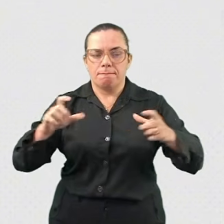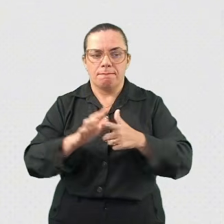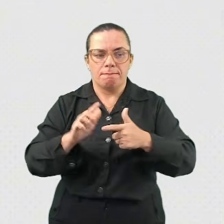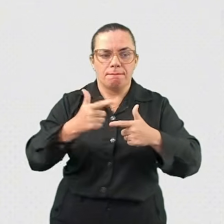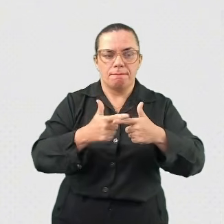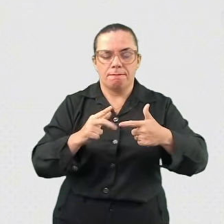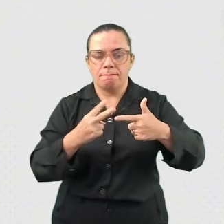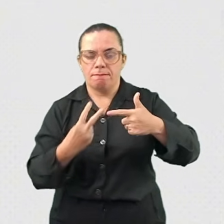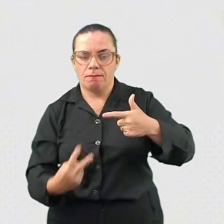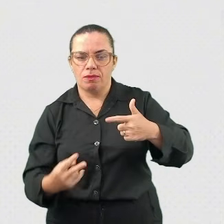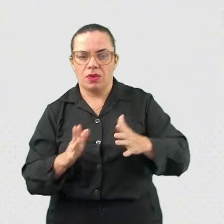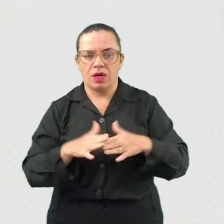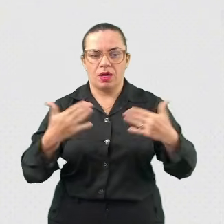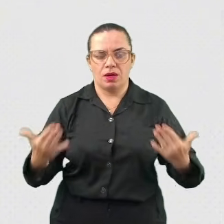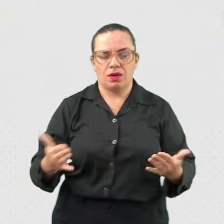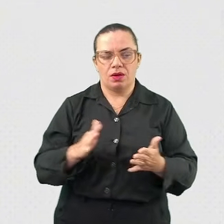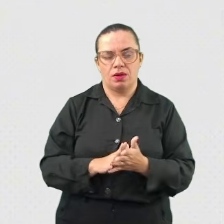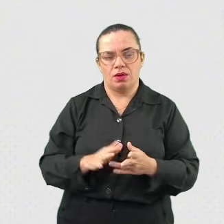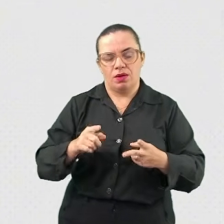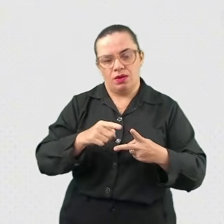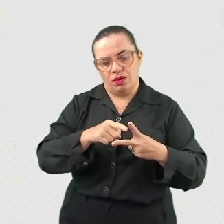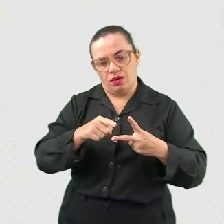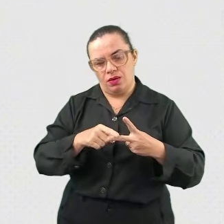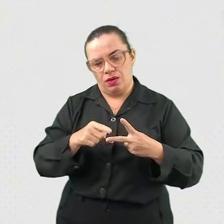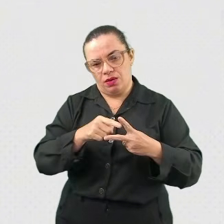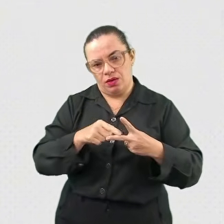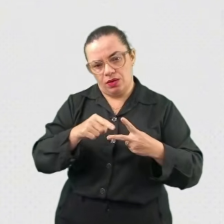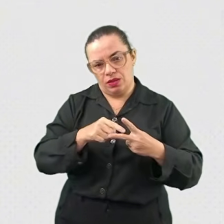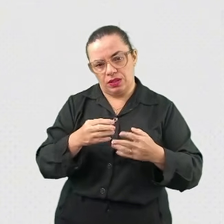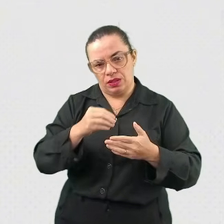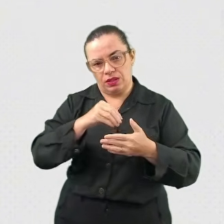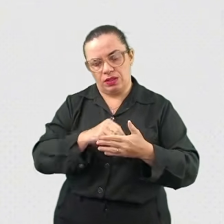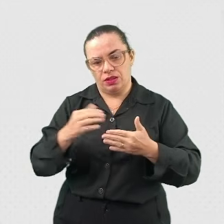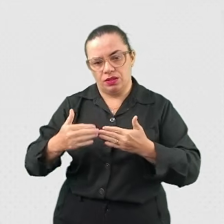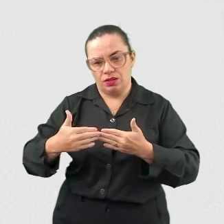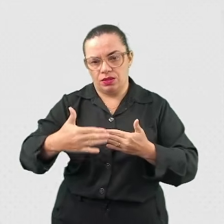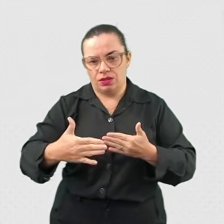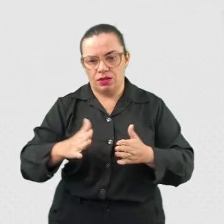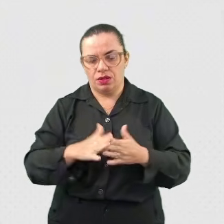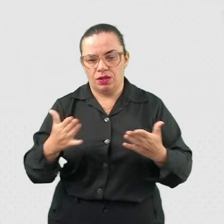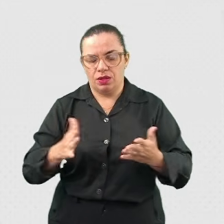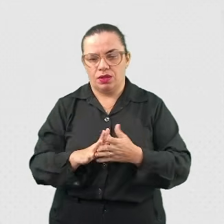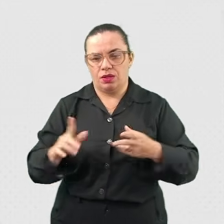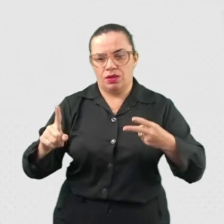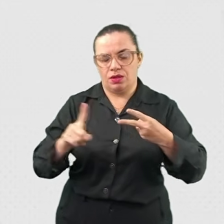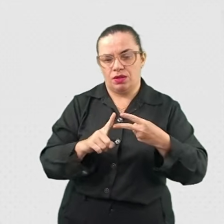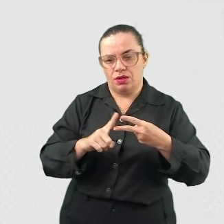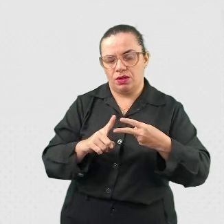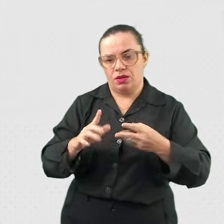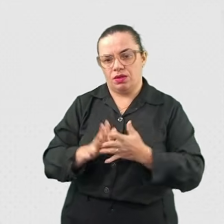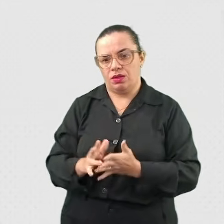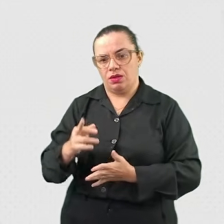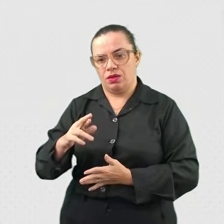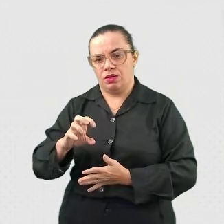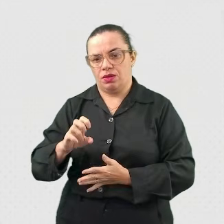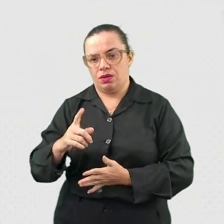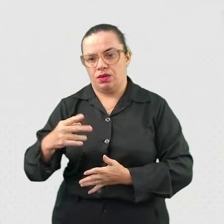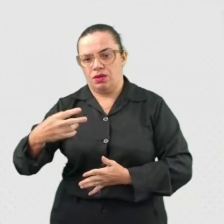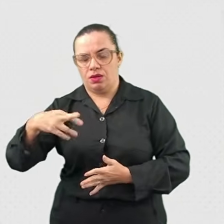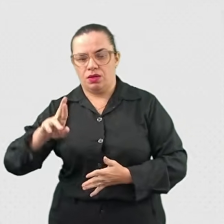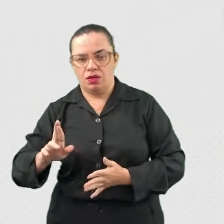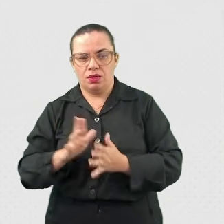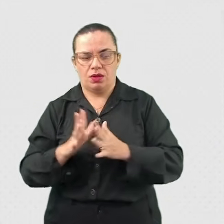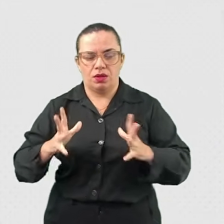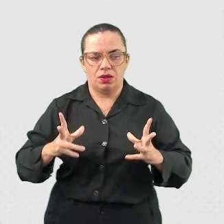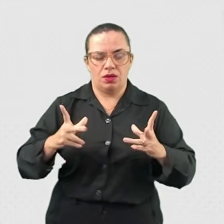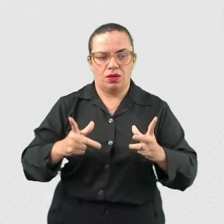e internos de um polígono regular? Turma, já viu no começo da aula que polígono regular é aquele que possui todos os lados com a